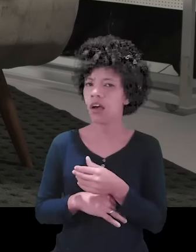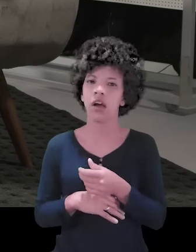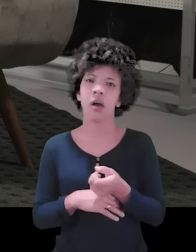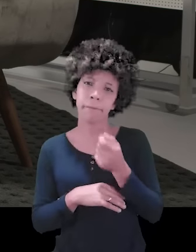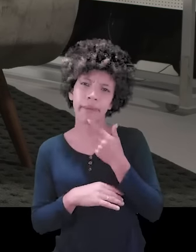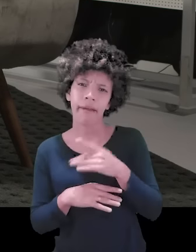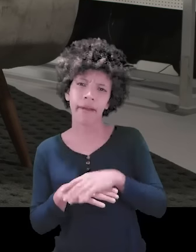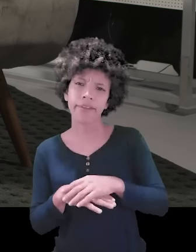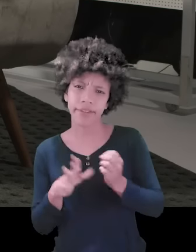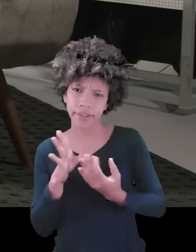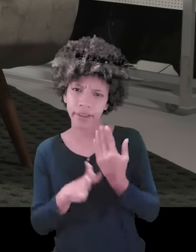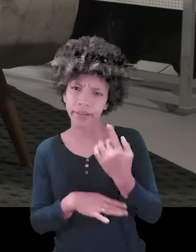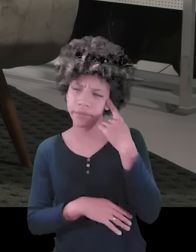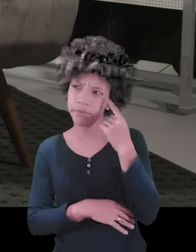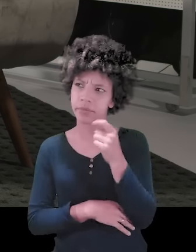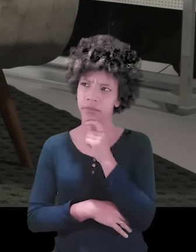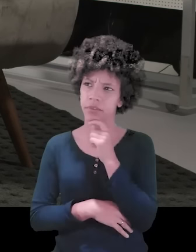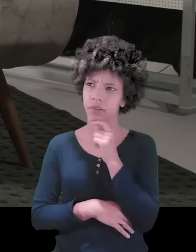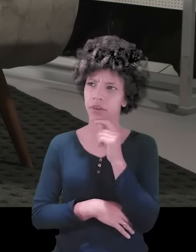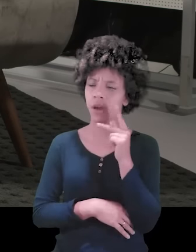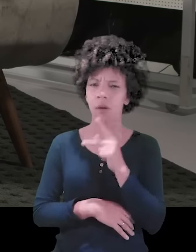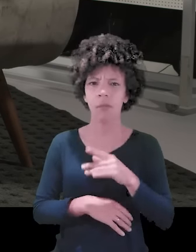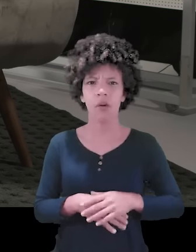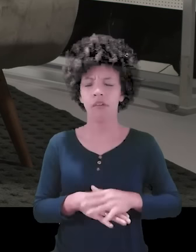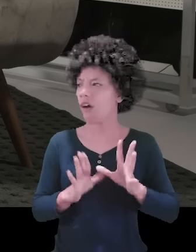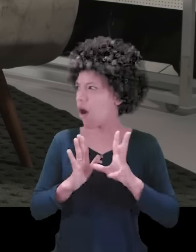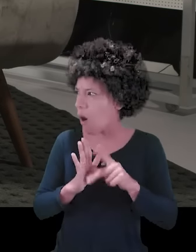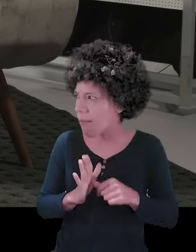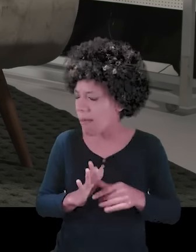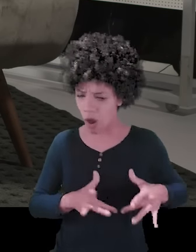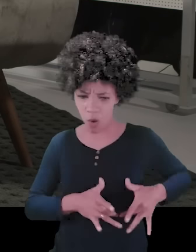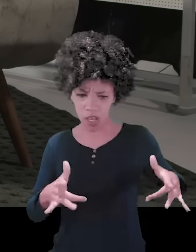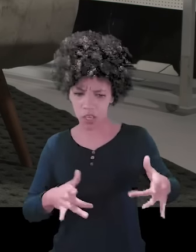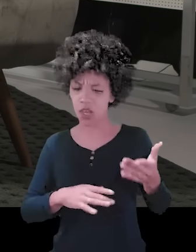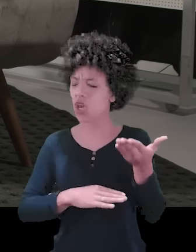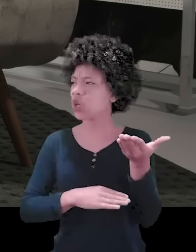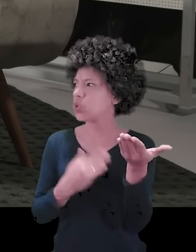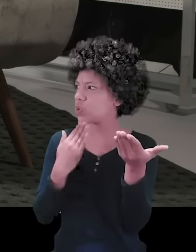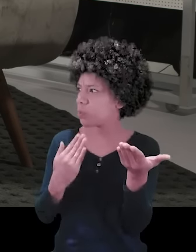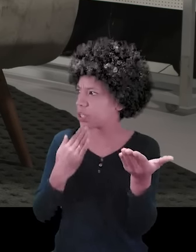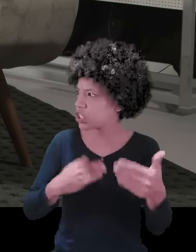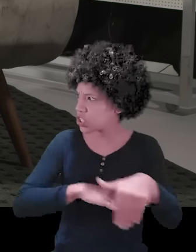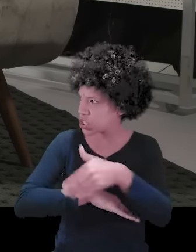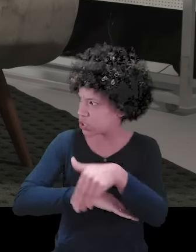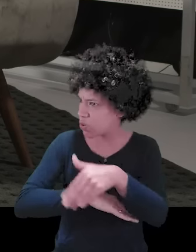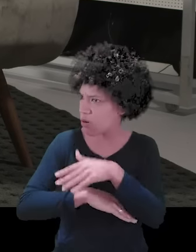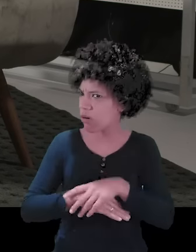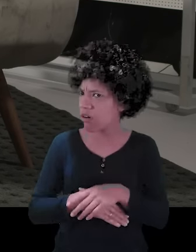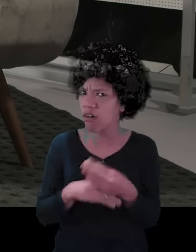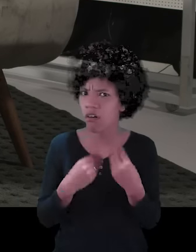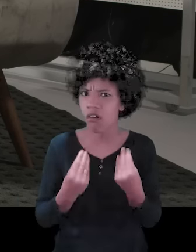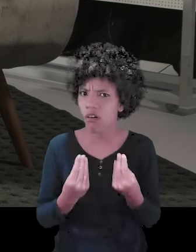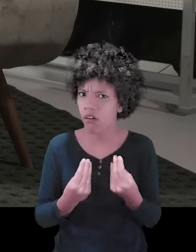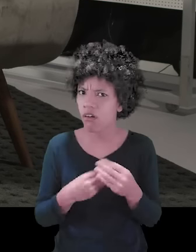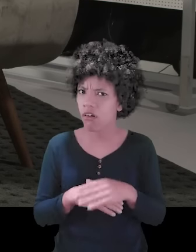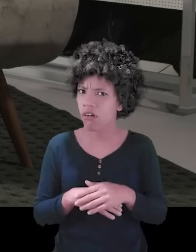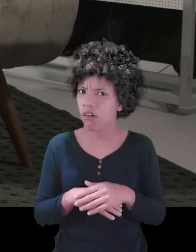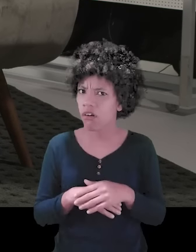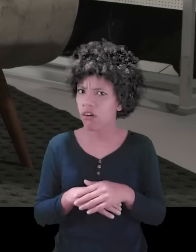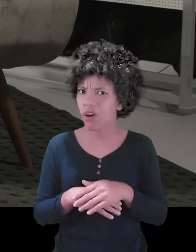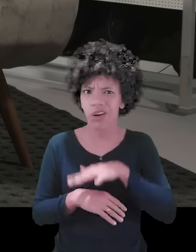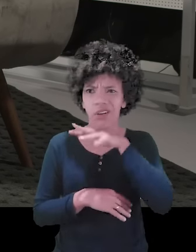precisa fazer uma piada né e vai roubar o reino mendigo velho eu não vim dele não tá